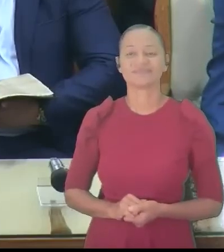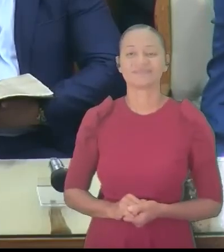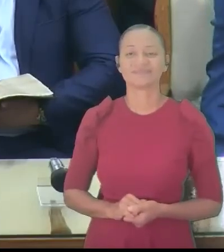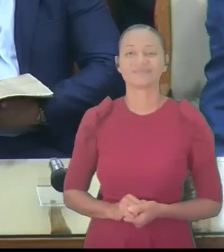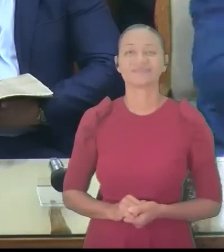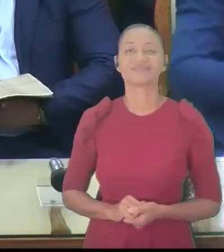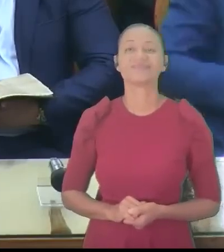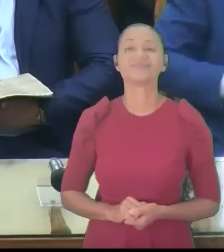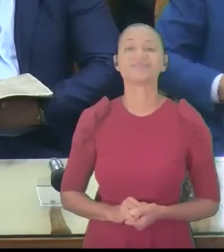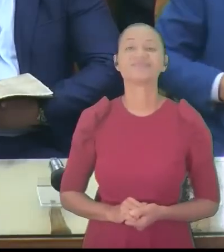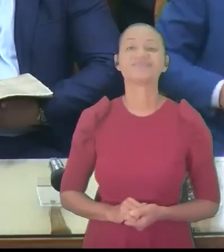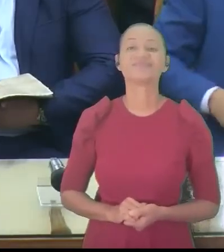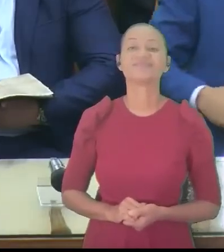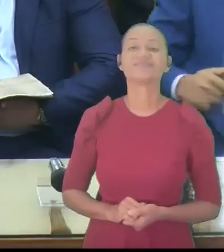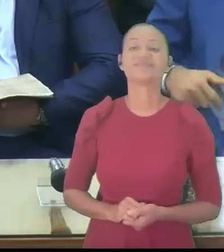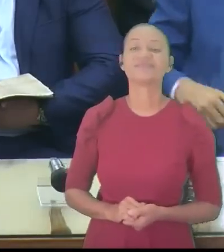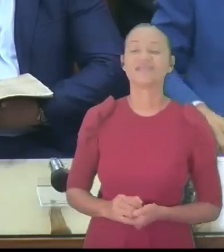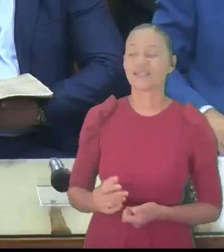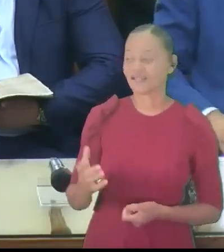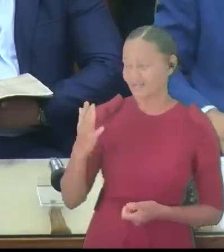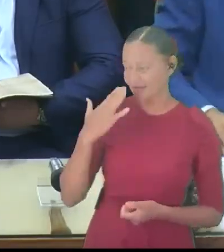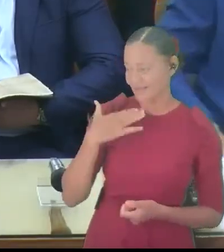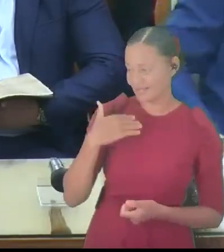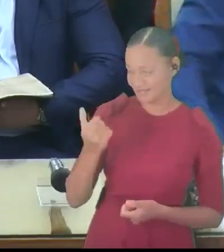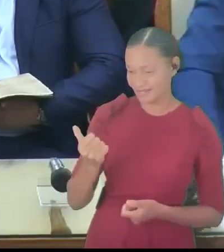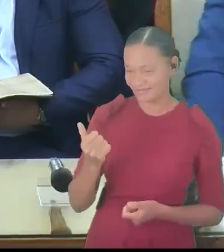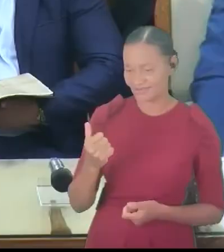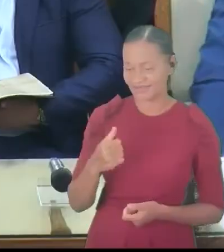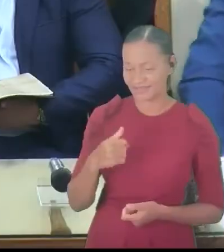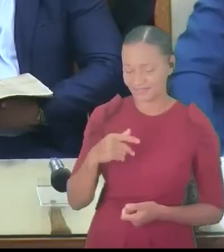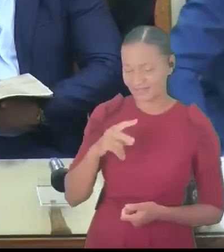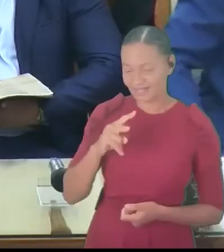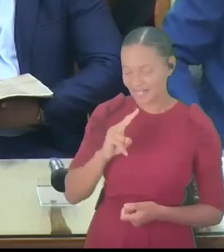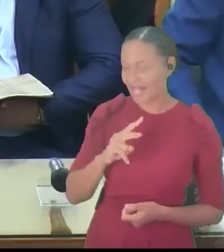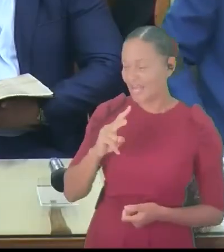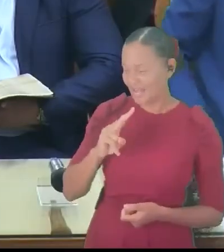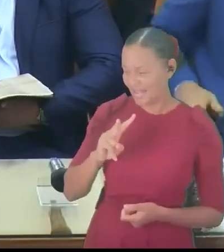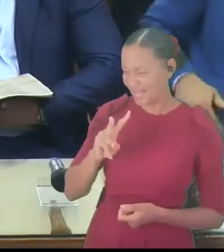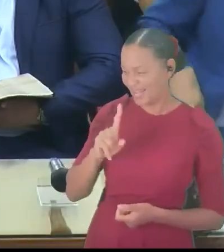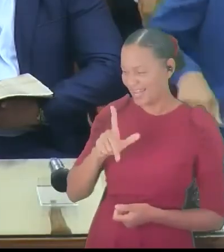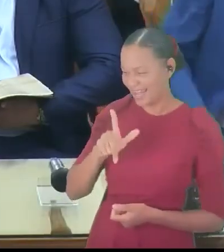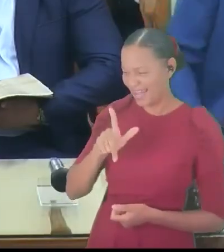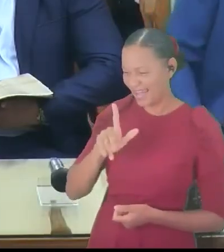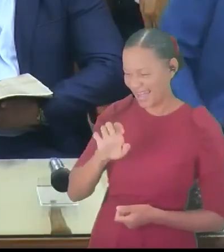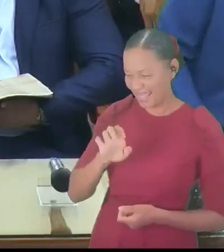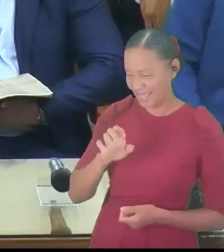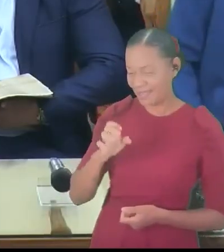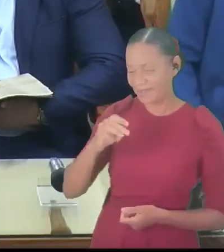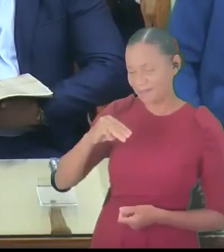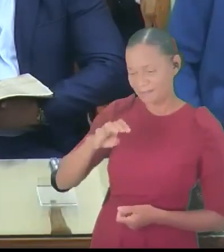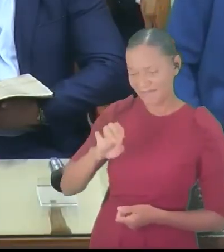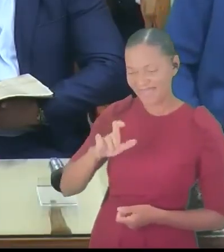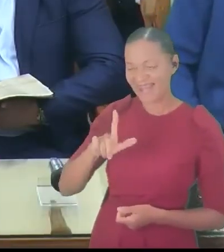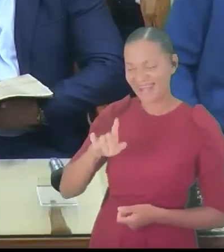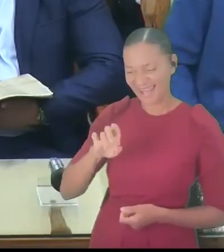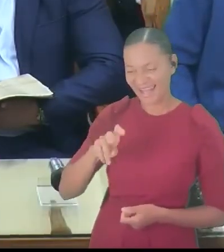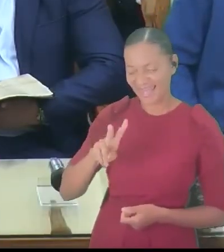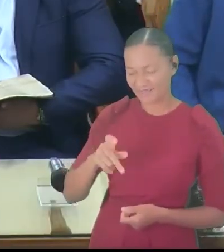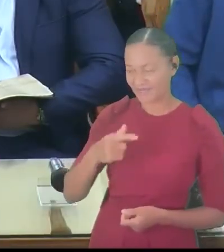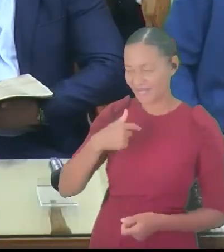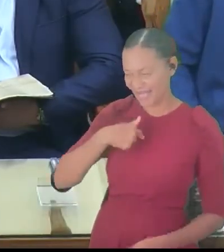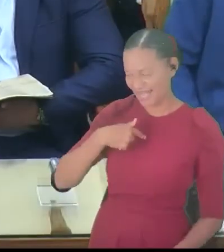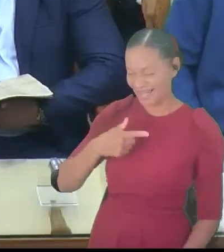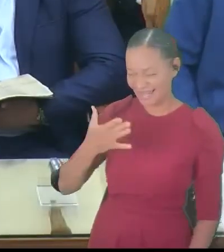Eu estou dizendo leve eu, não é porque eu sou tão analfabeto, não. Era uma irmã que dizia, leve eu, pai. Não é leve eu, é me leve. Ou